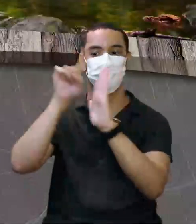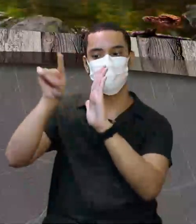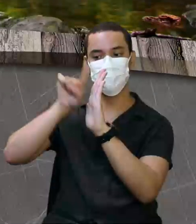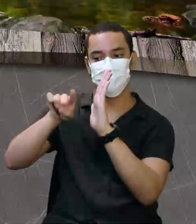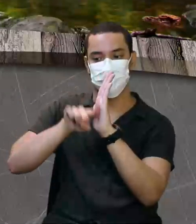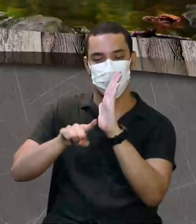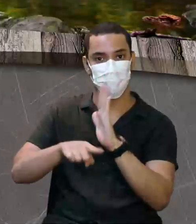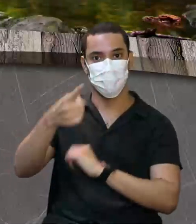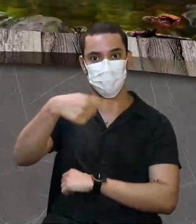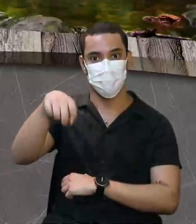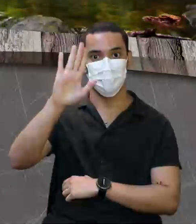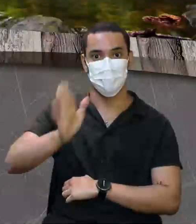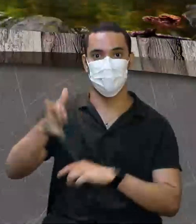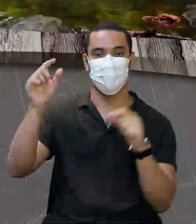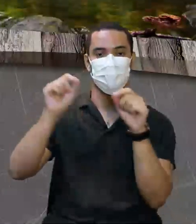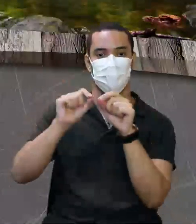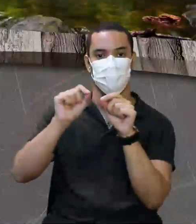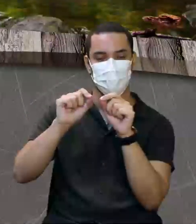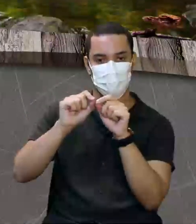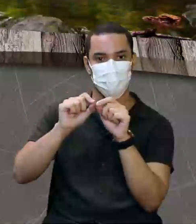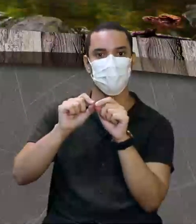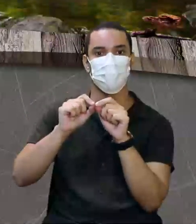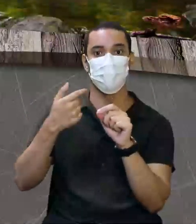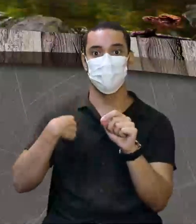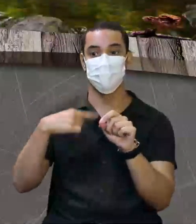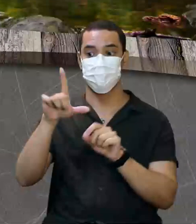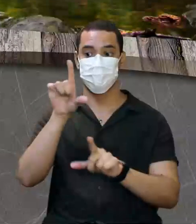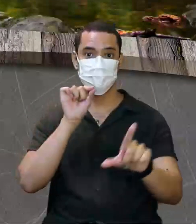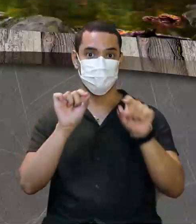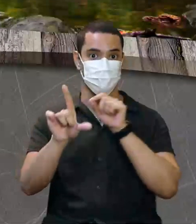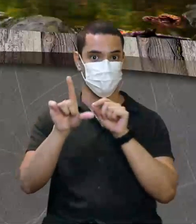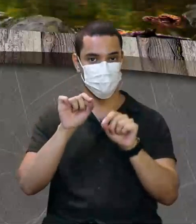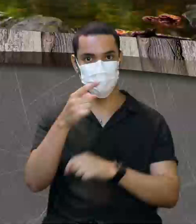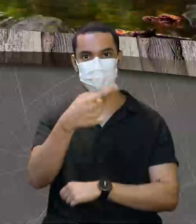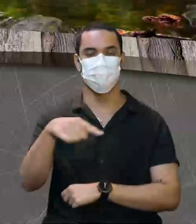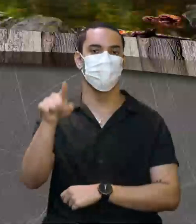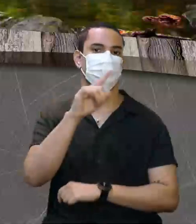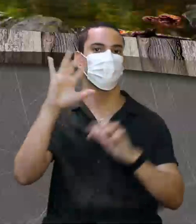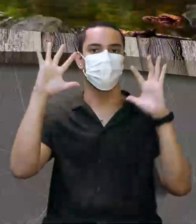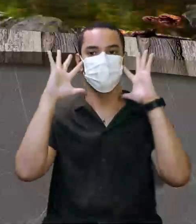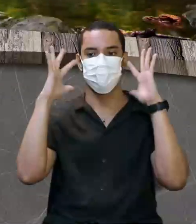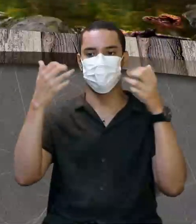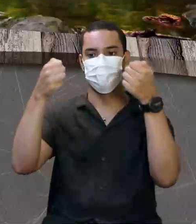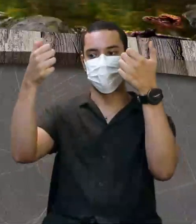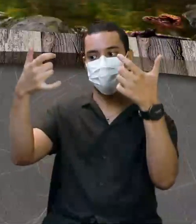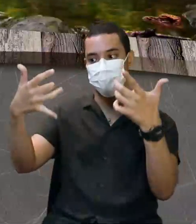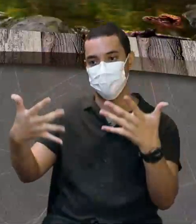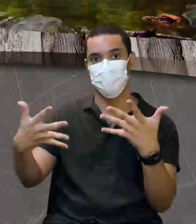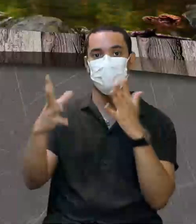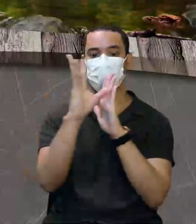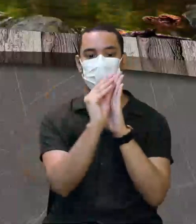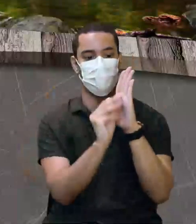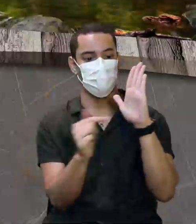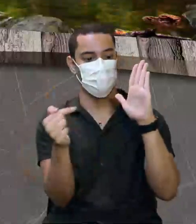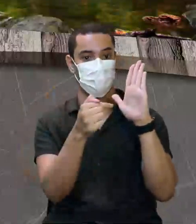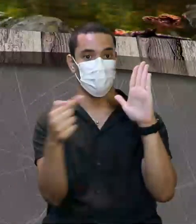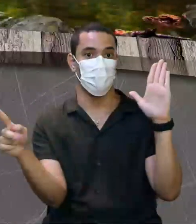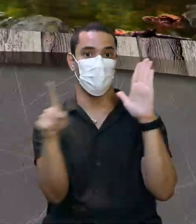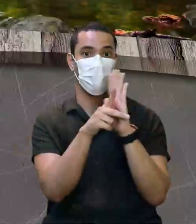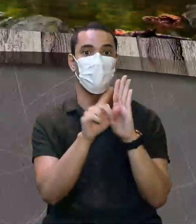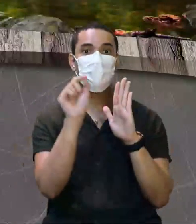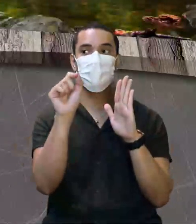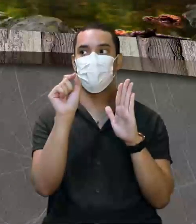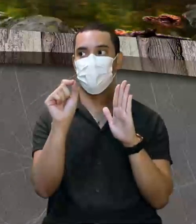questões que a gente selecionou aqui para você para estar falando sobre esse conteúdo dos